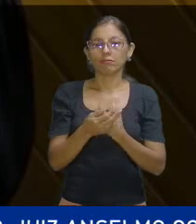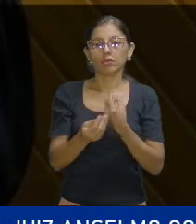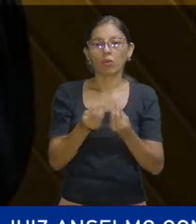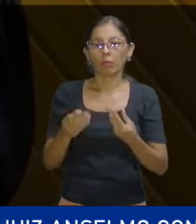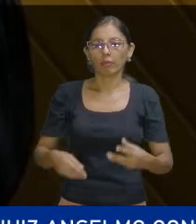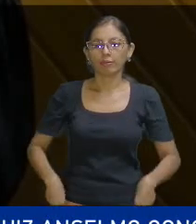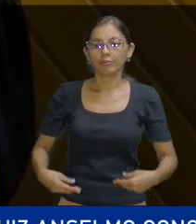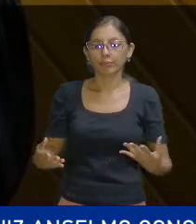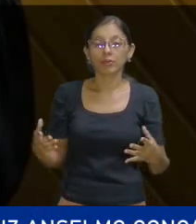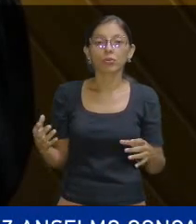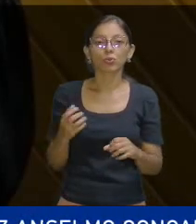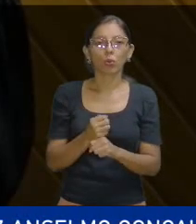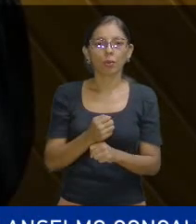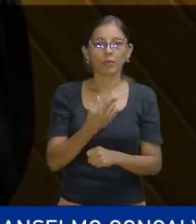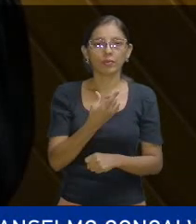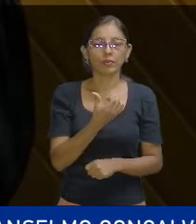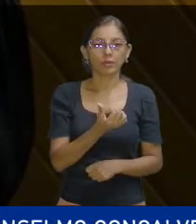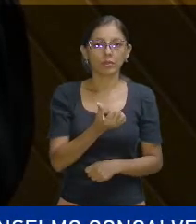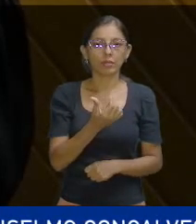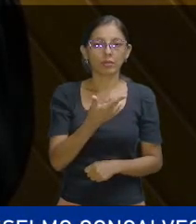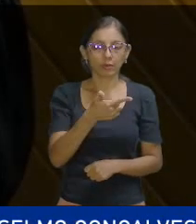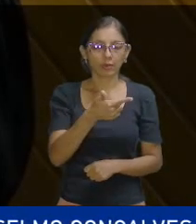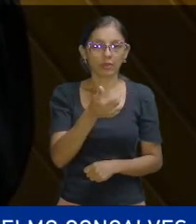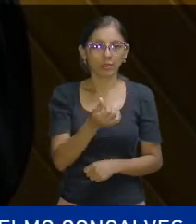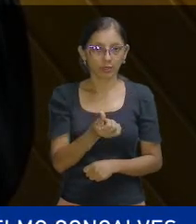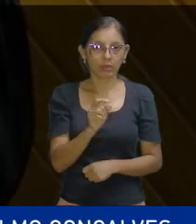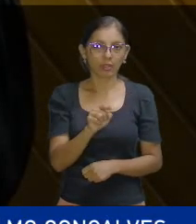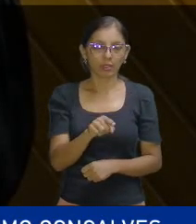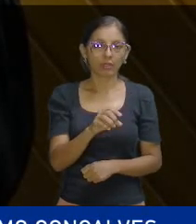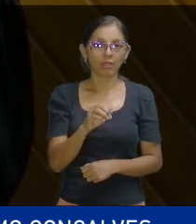de R$ 21.600, o que corresponde